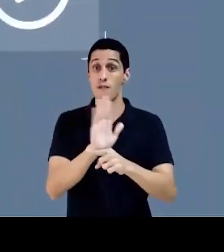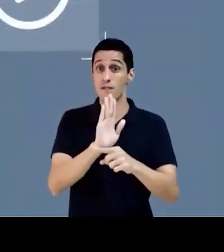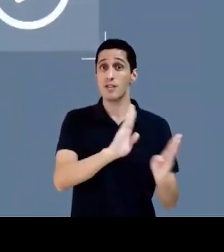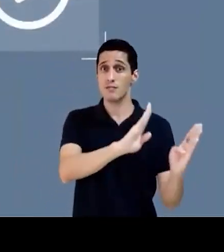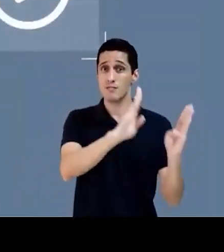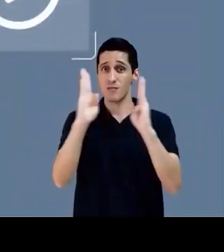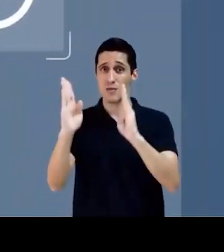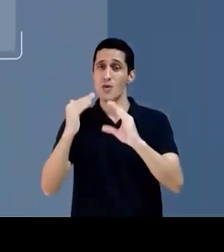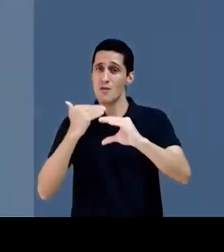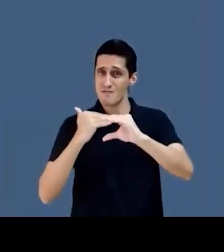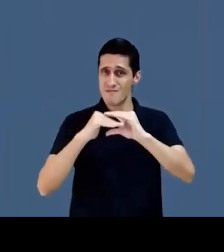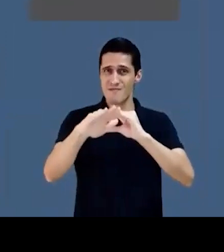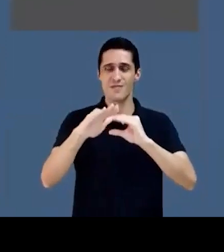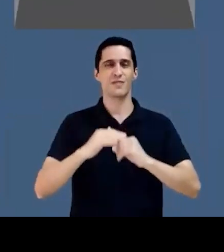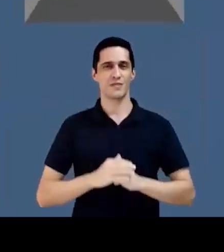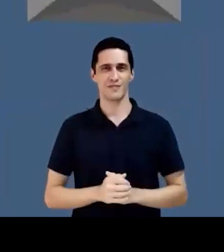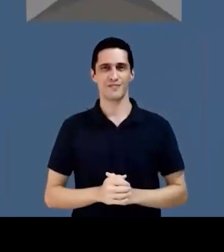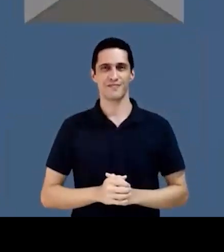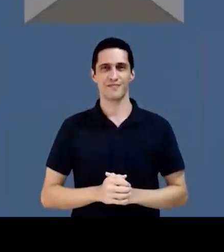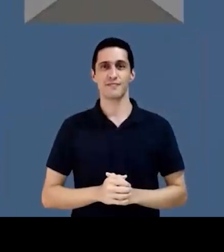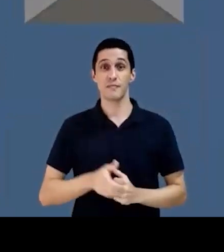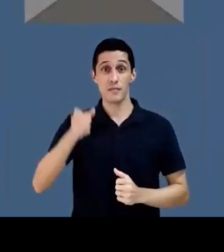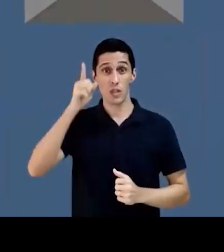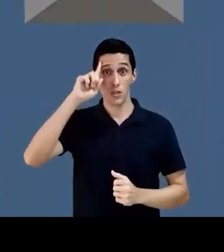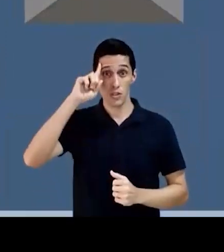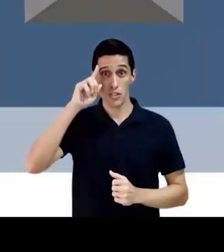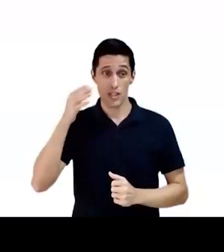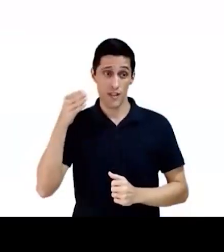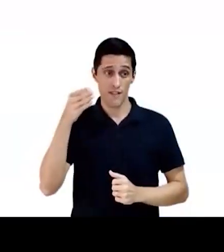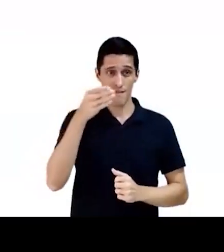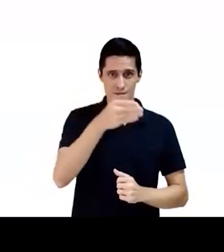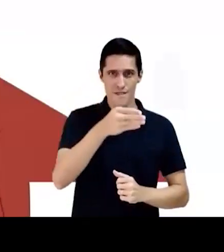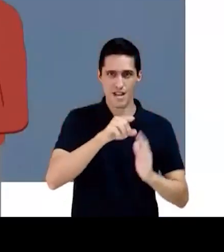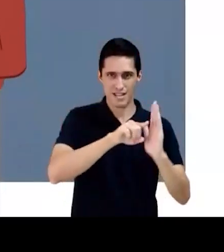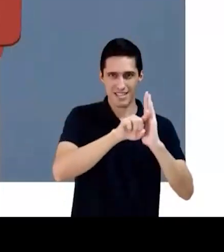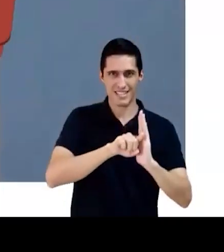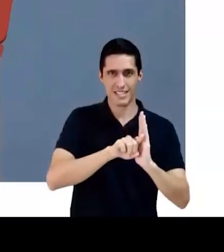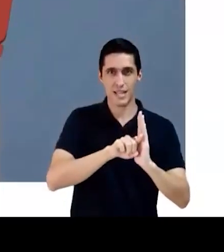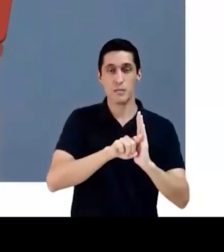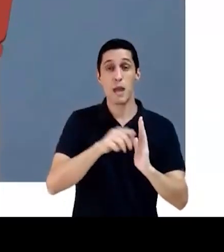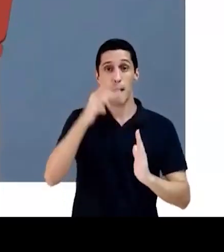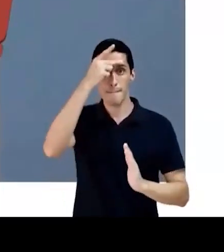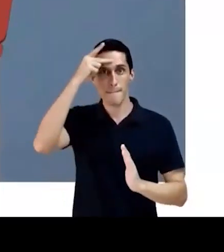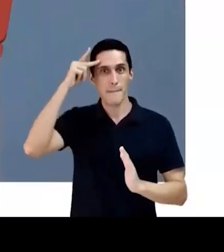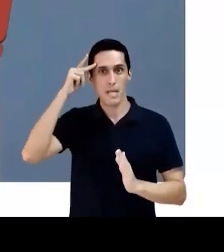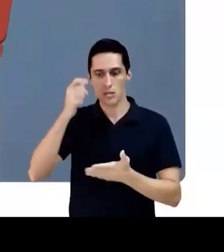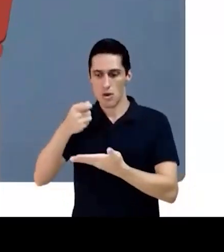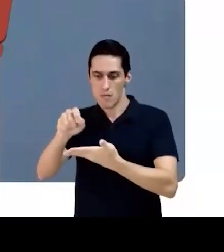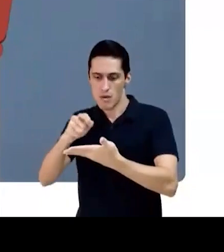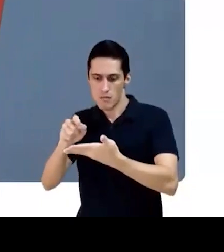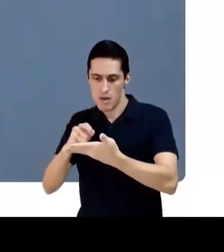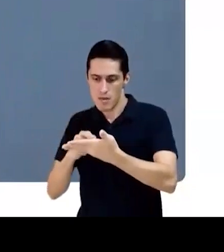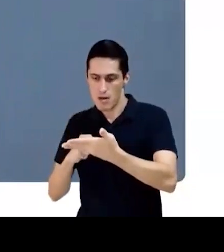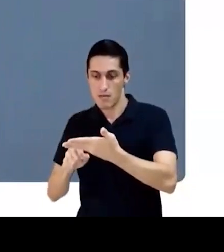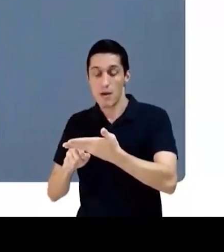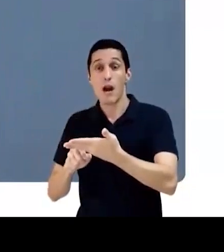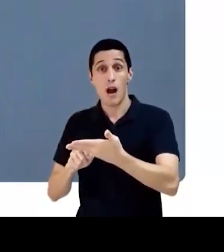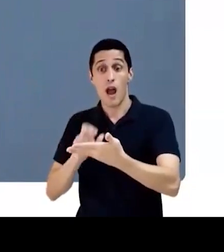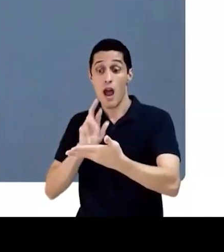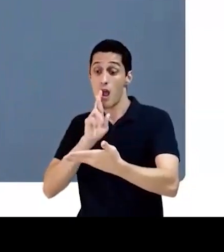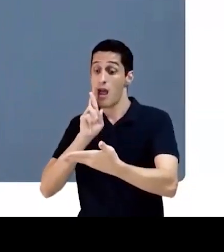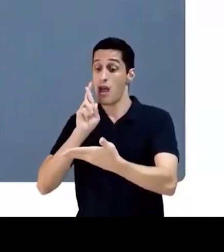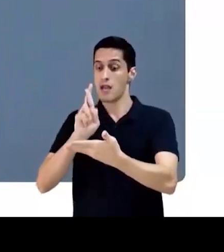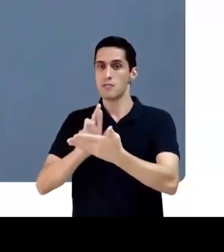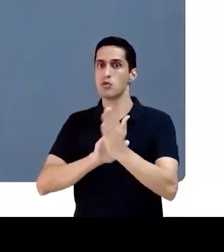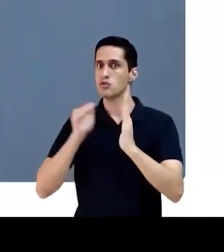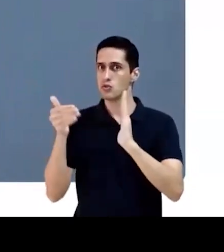e outras por e-mail. No dia do exame, o paciente também preenche um questionário. E é importante que nenhuma